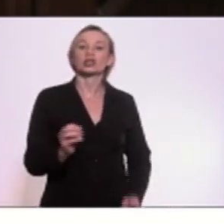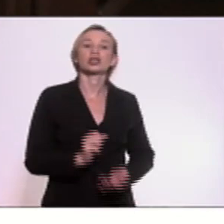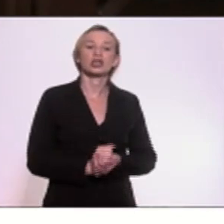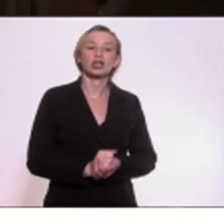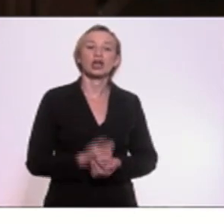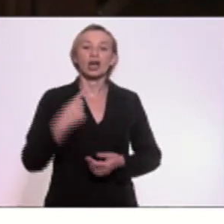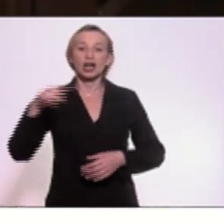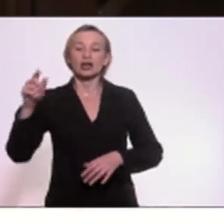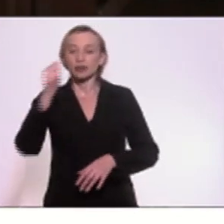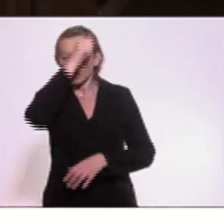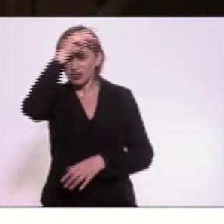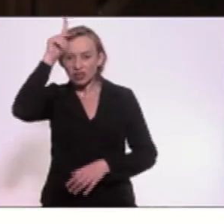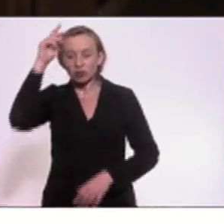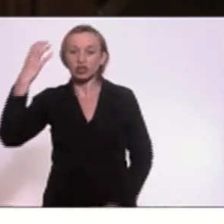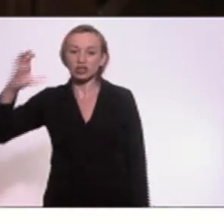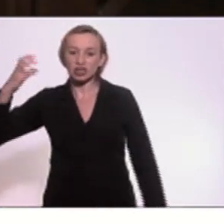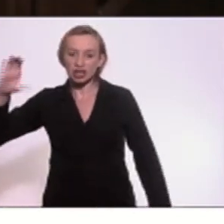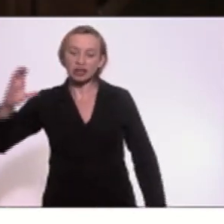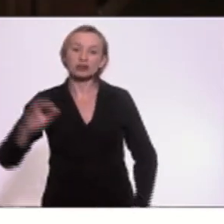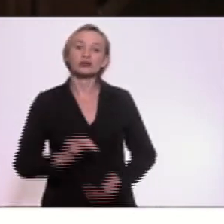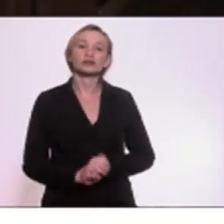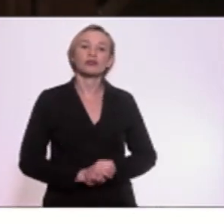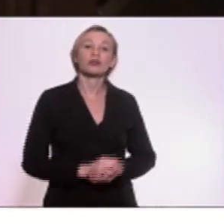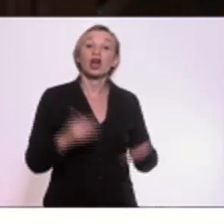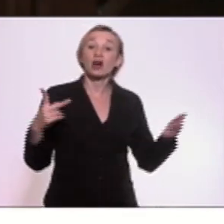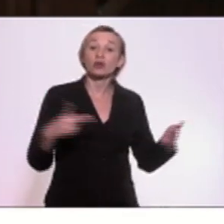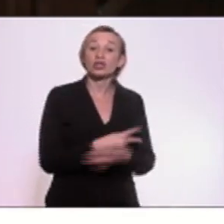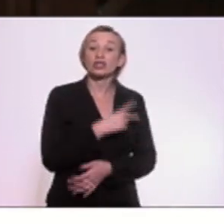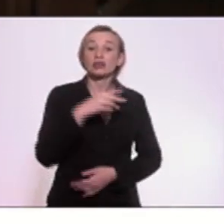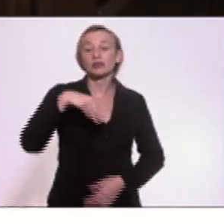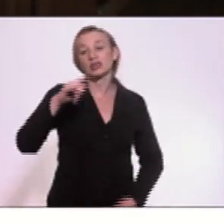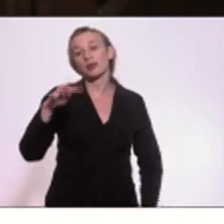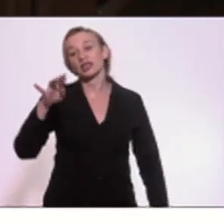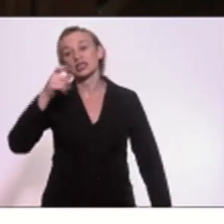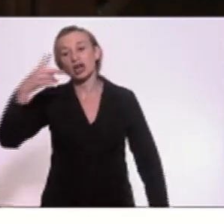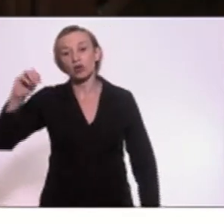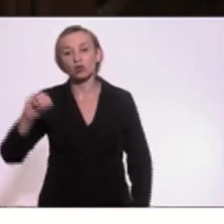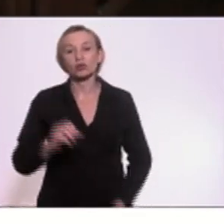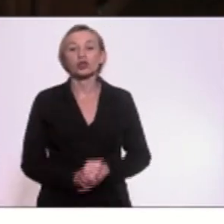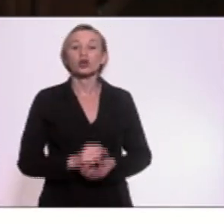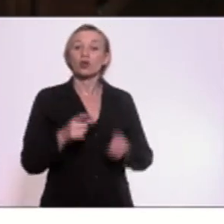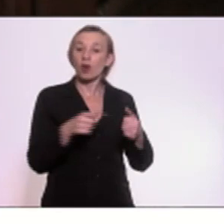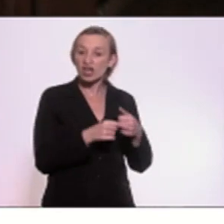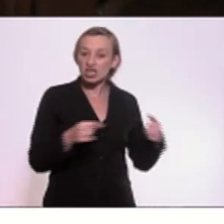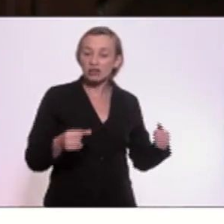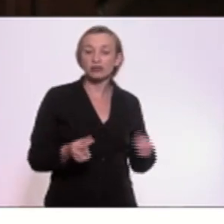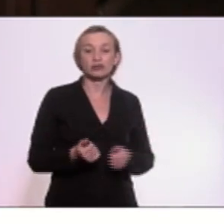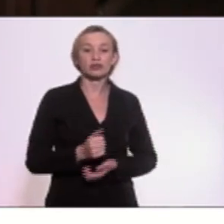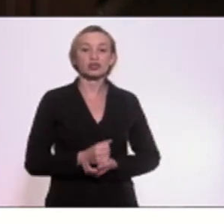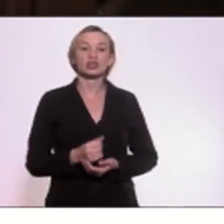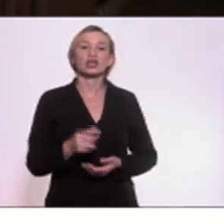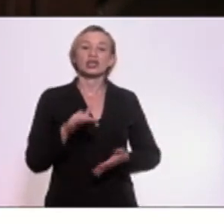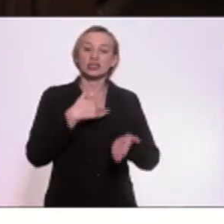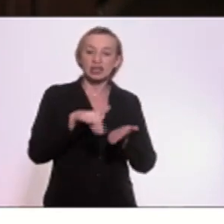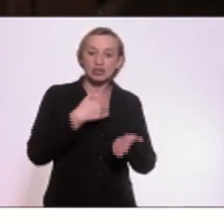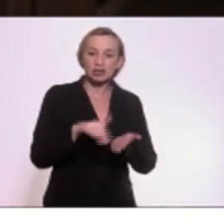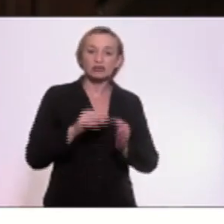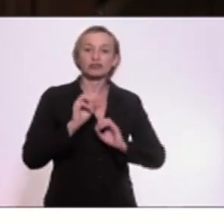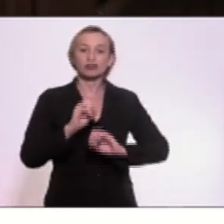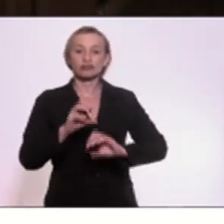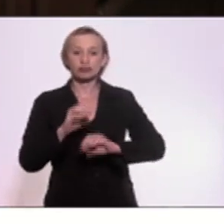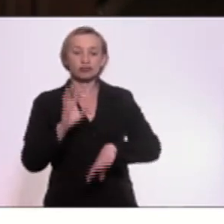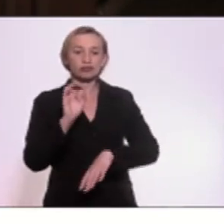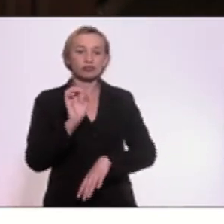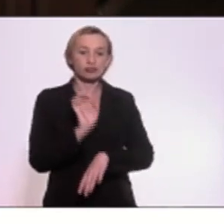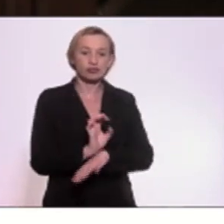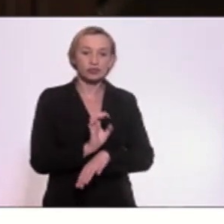fins de municipalização, o que acabou acontecendo, esse arquivo inativo da Secretaria de Estado de Educação